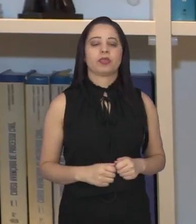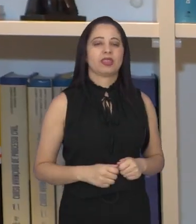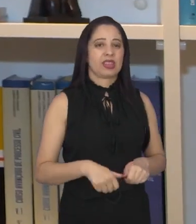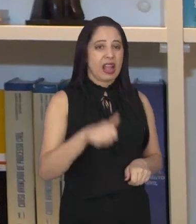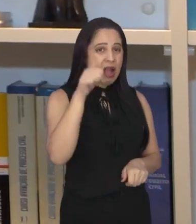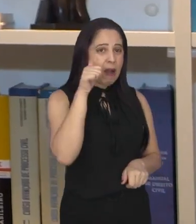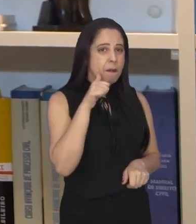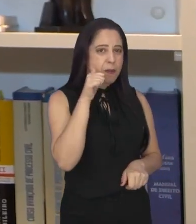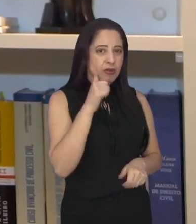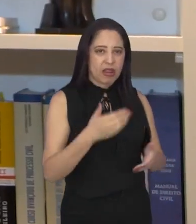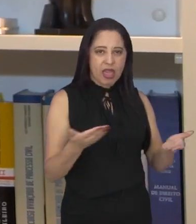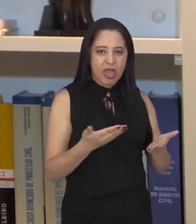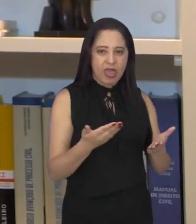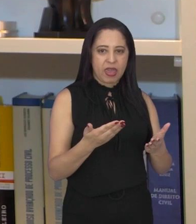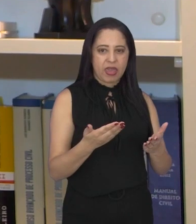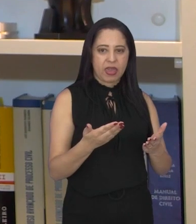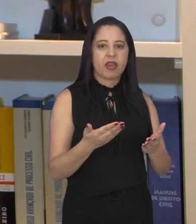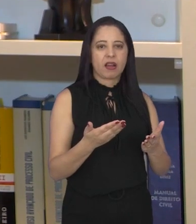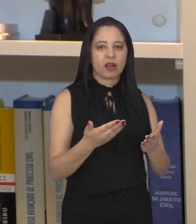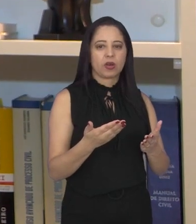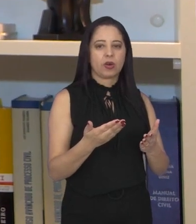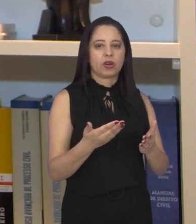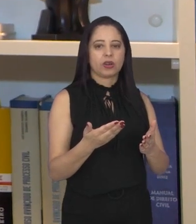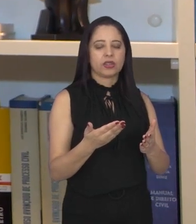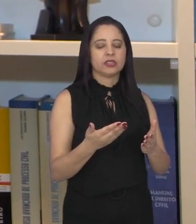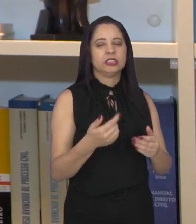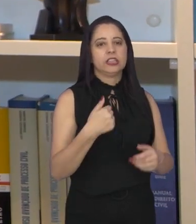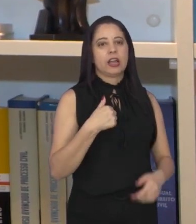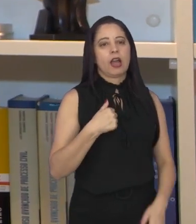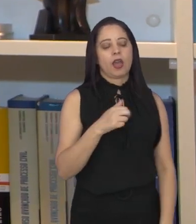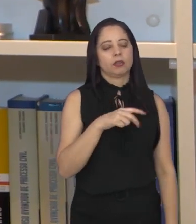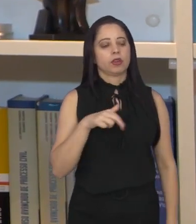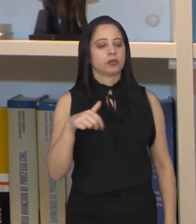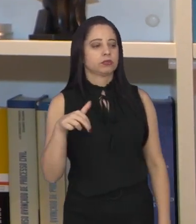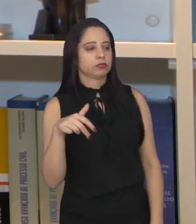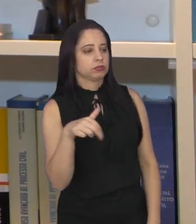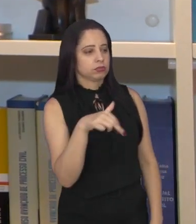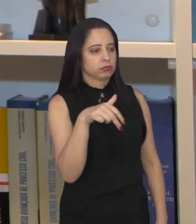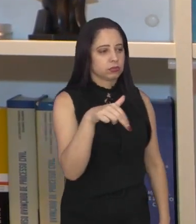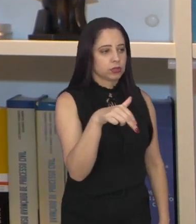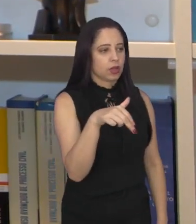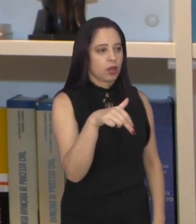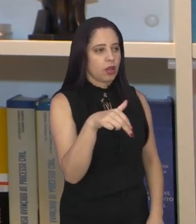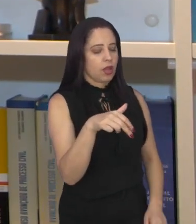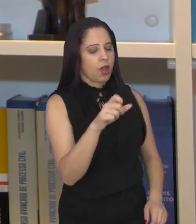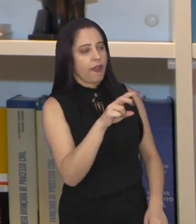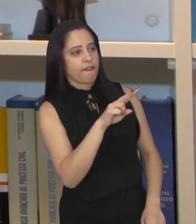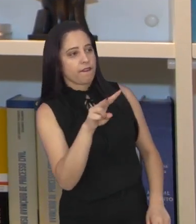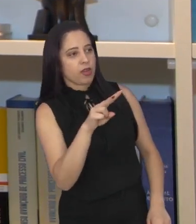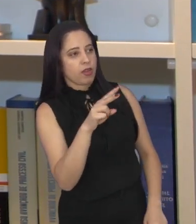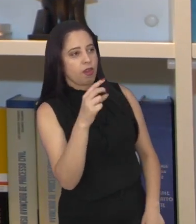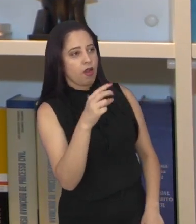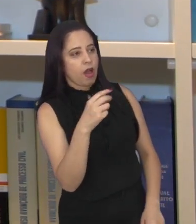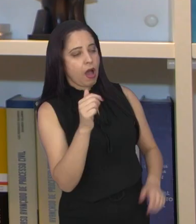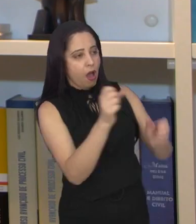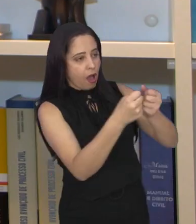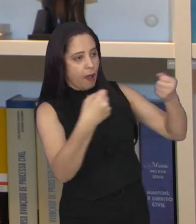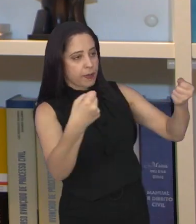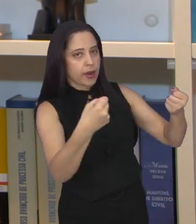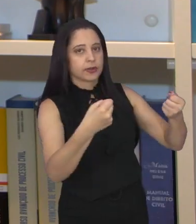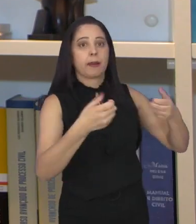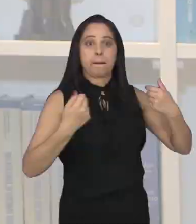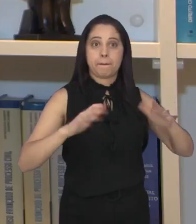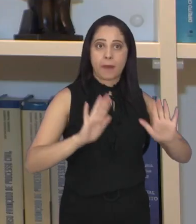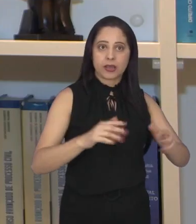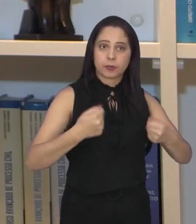A mulher, ela não vai passar agora na frente da DDM e ela vai estar aberta 24 horas. Não, a gente tem que aguardar essa aplicabilidade